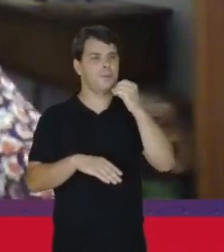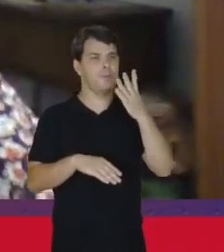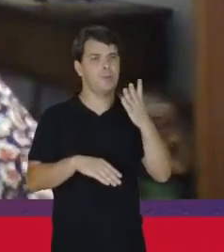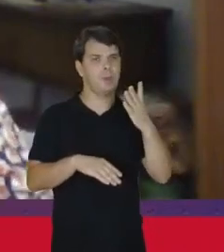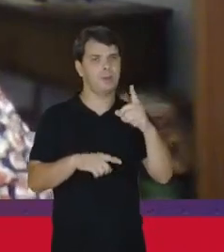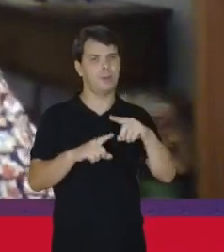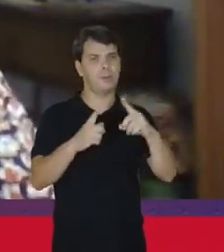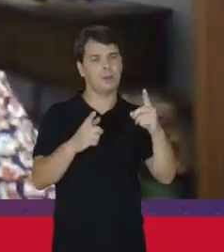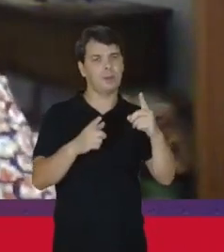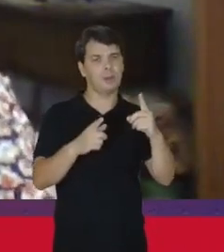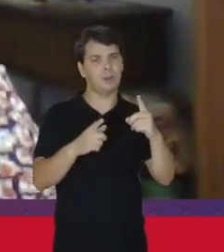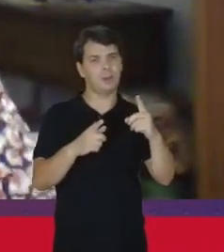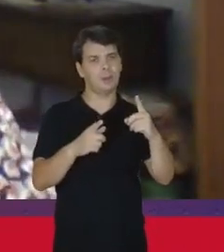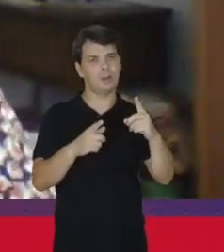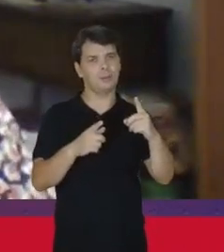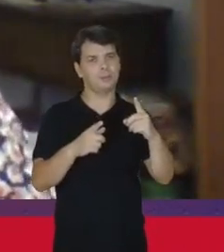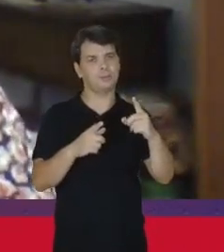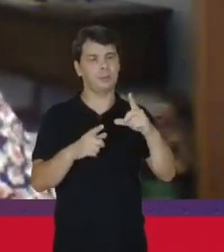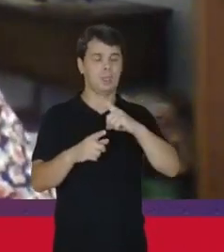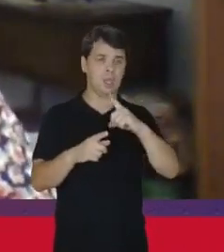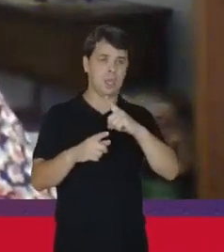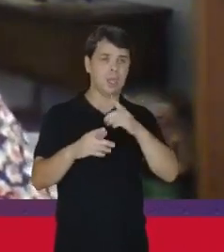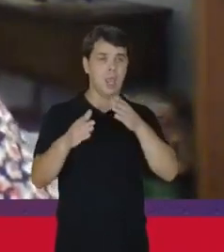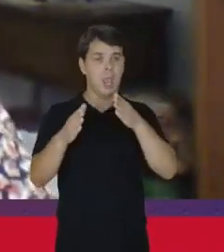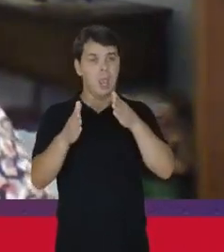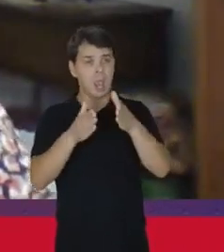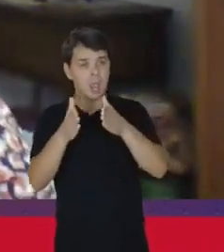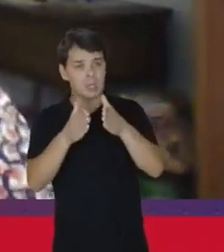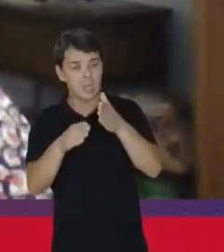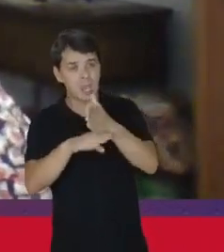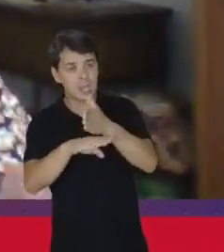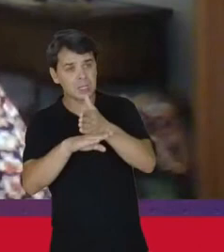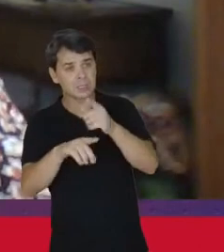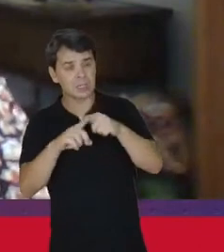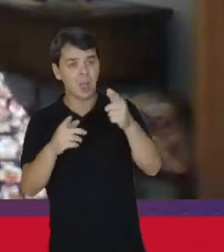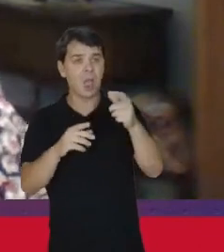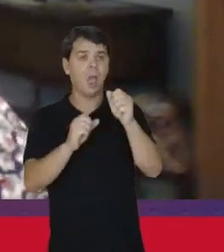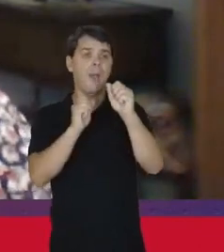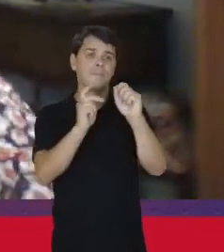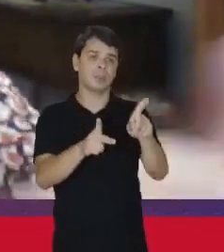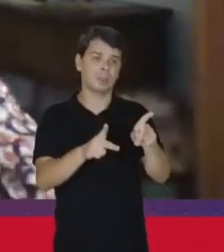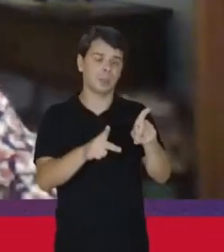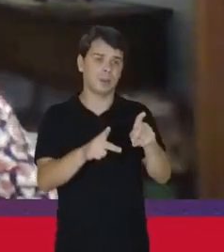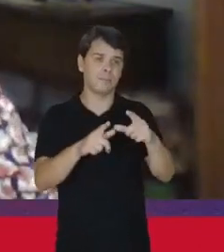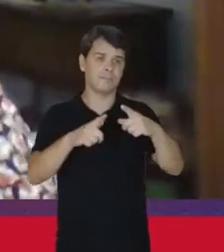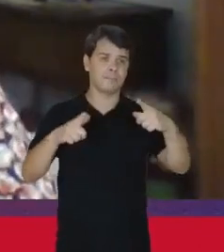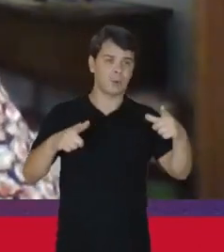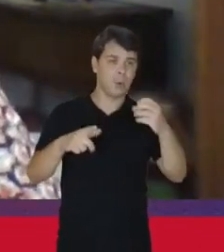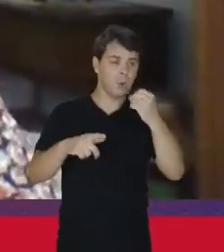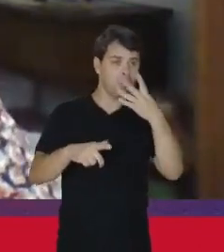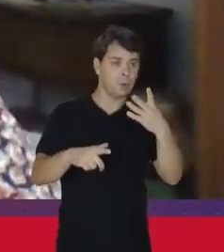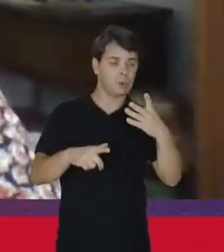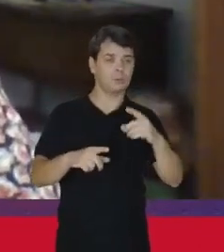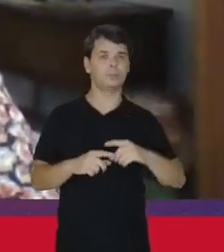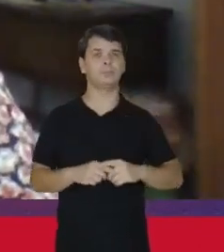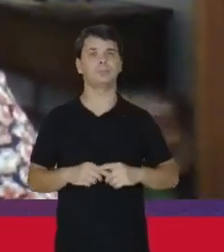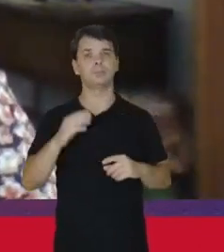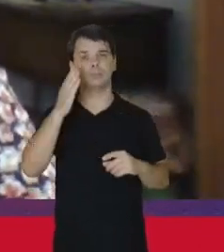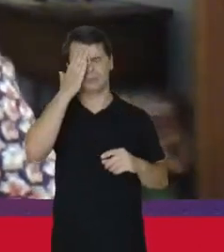suficiente para poder ter acesso a uma aposentadoria plena por um tempo mais